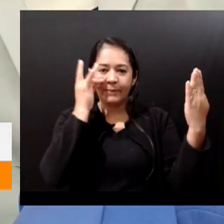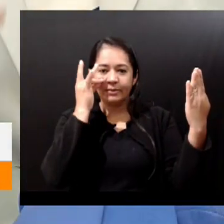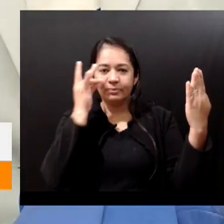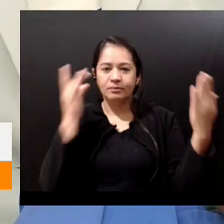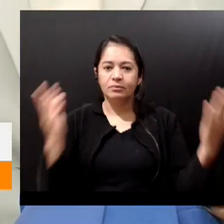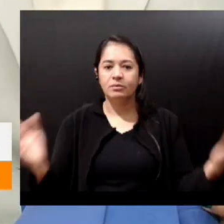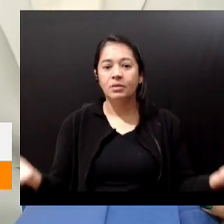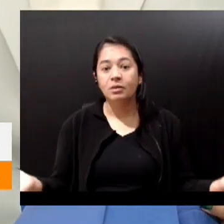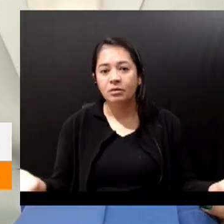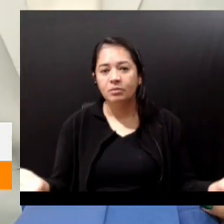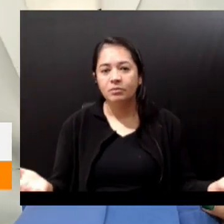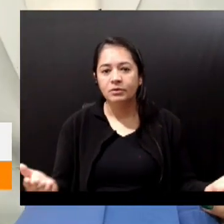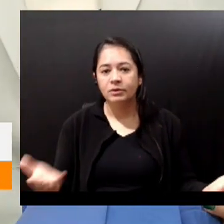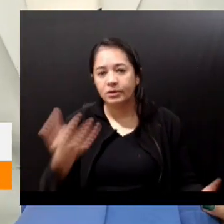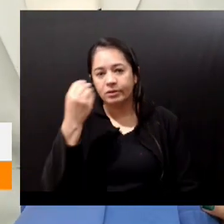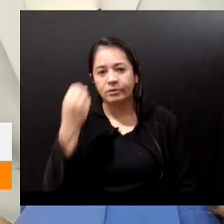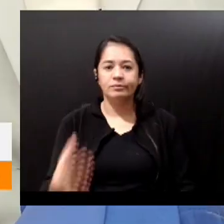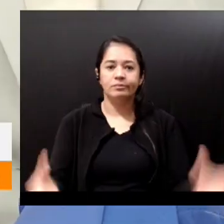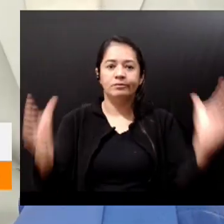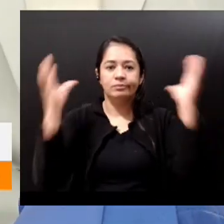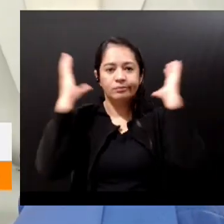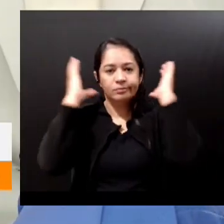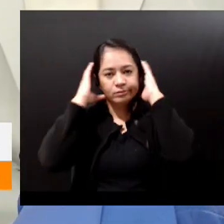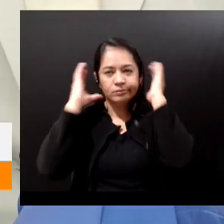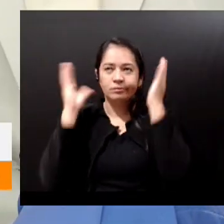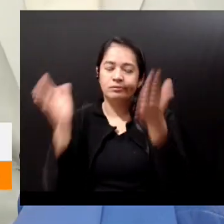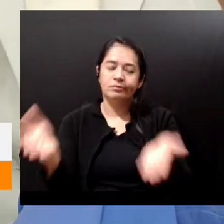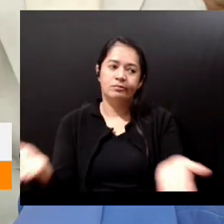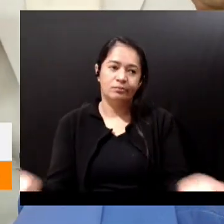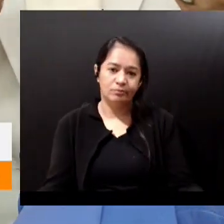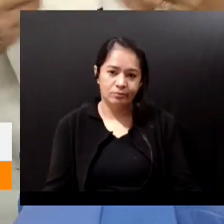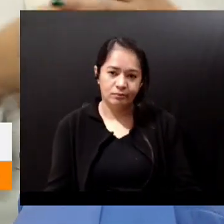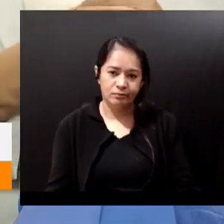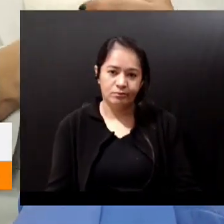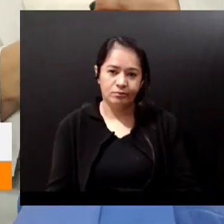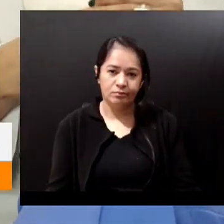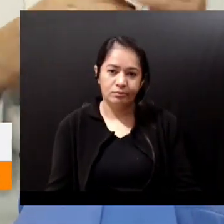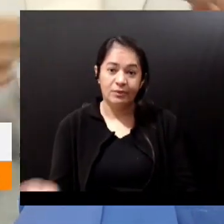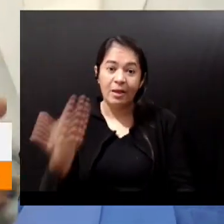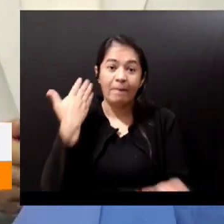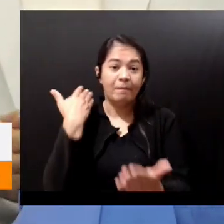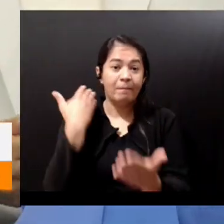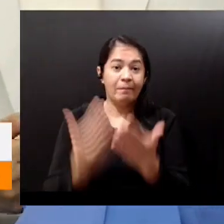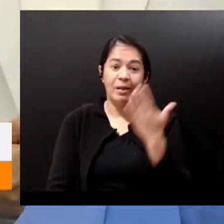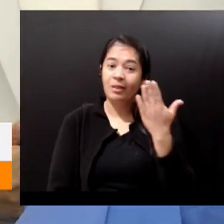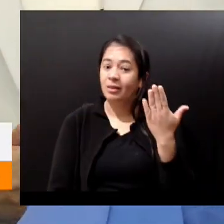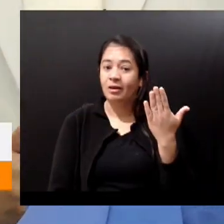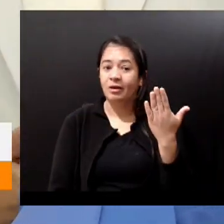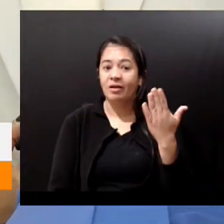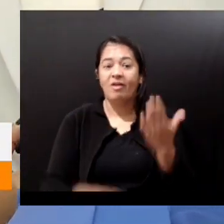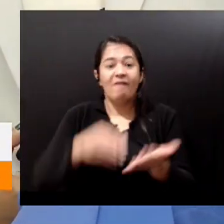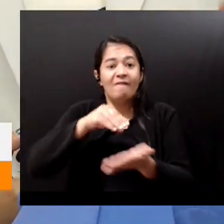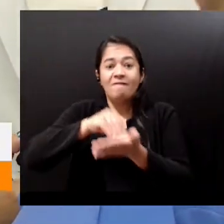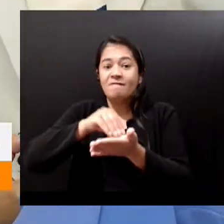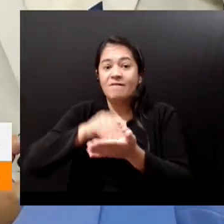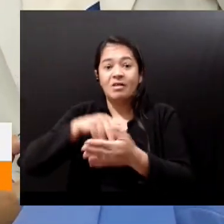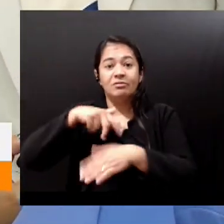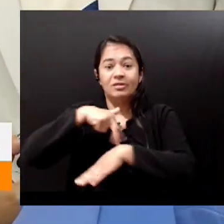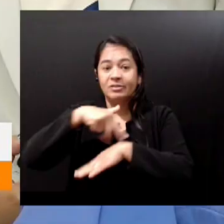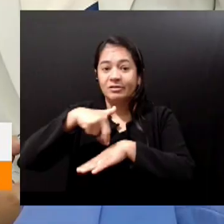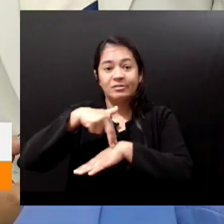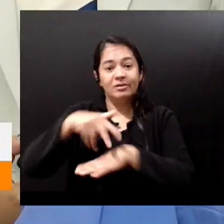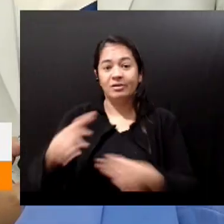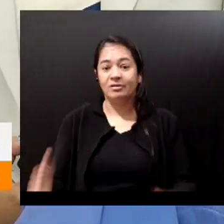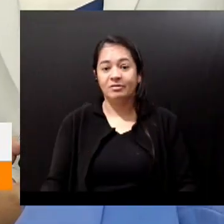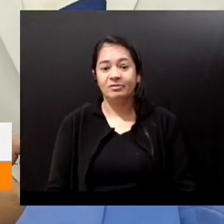vai lá, bota um fone de ouvido, chega Uhum. no lugar, né. perdeu, sabe? Então a Só gente. falta dançar na frente do É. entrevistador. Pior ainda quando você chega só com um